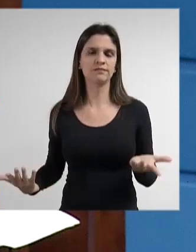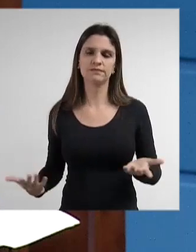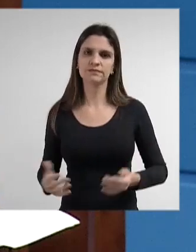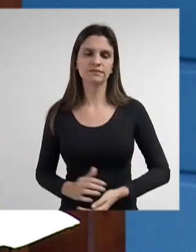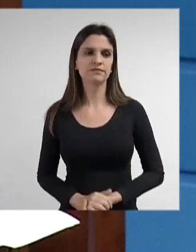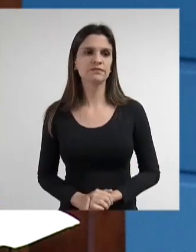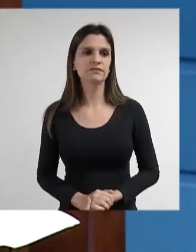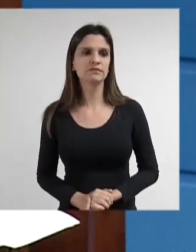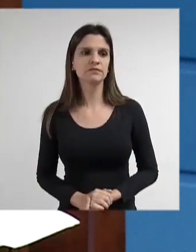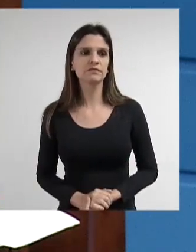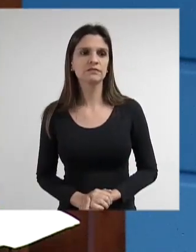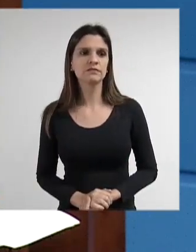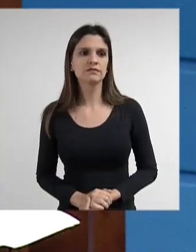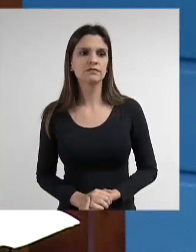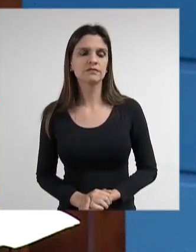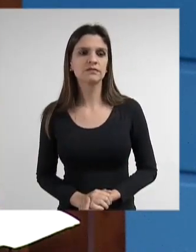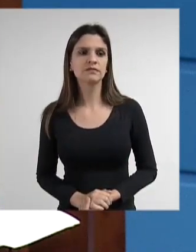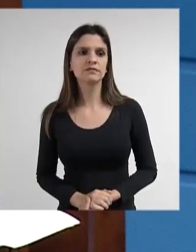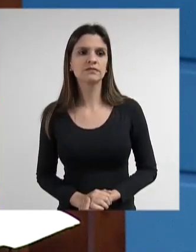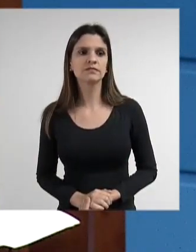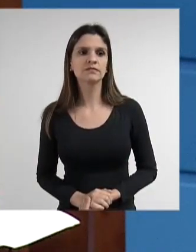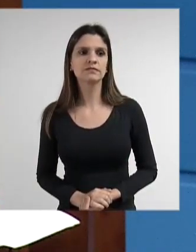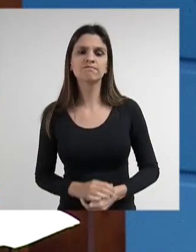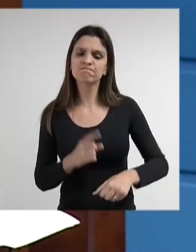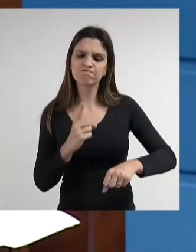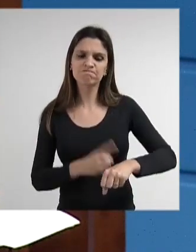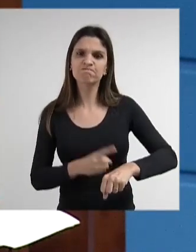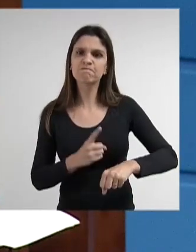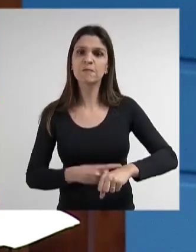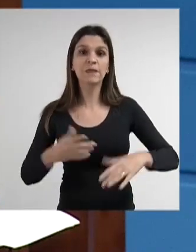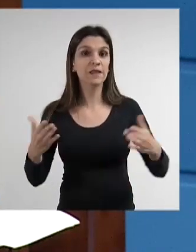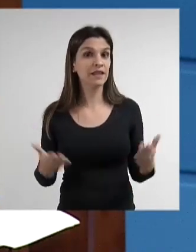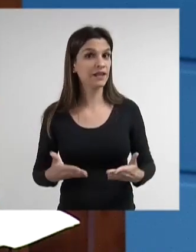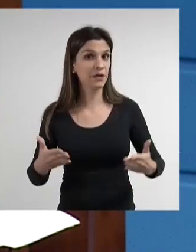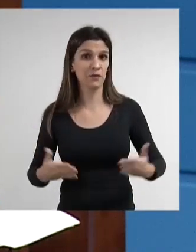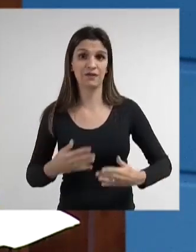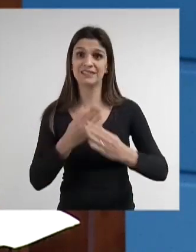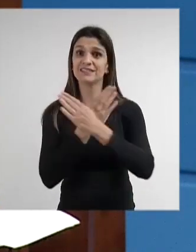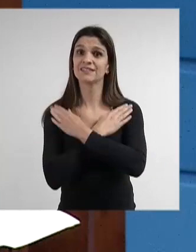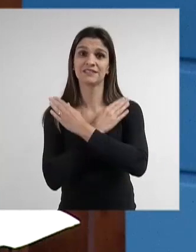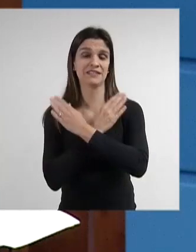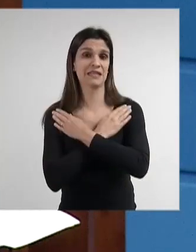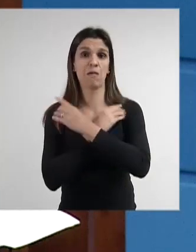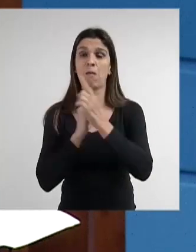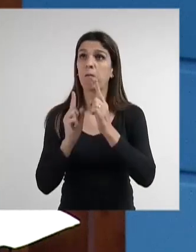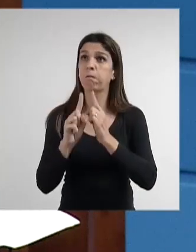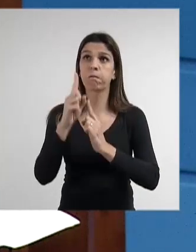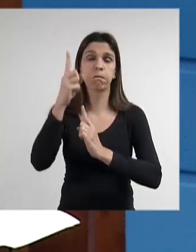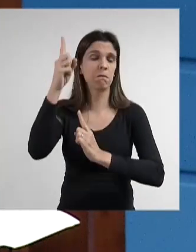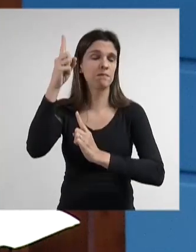Eu repito, nós estamos no momento de desemprego em alta.